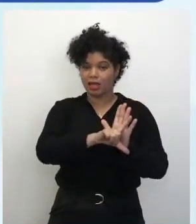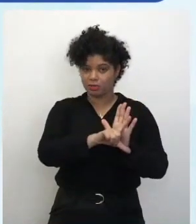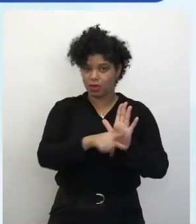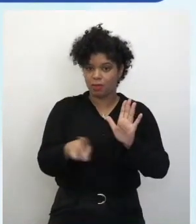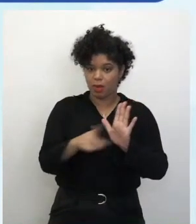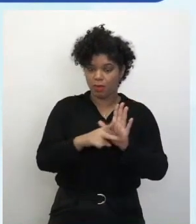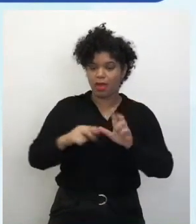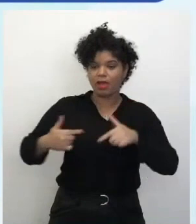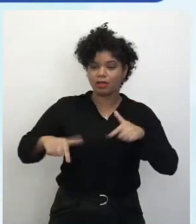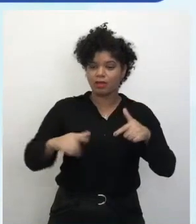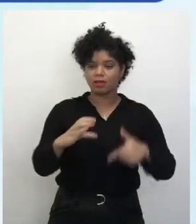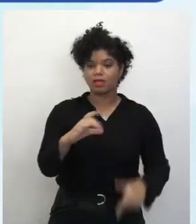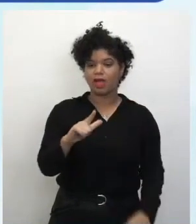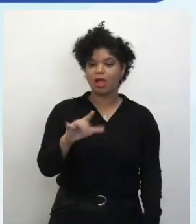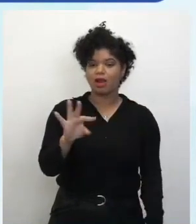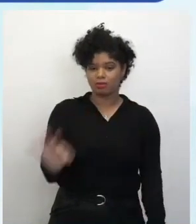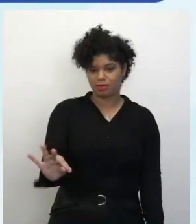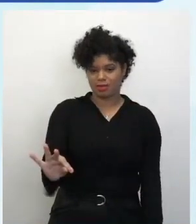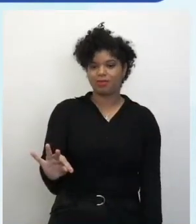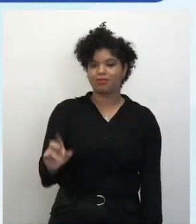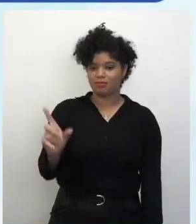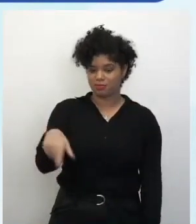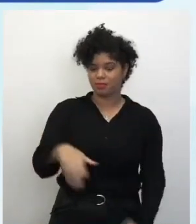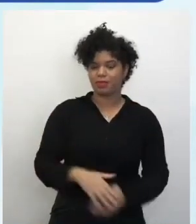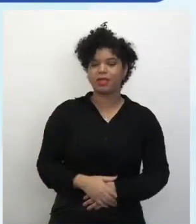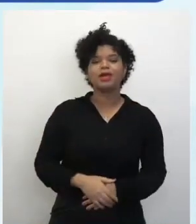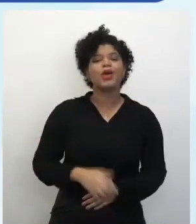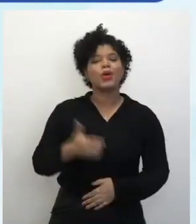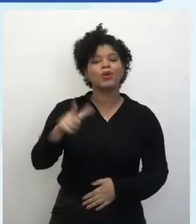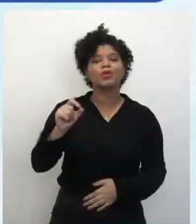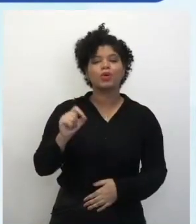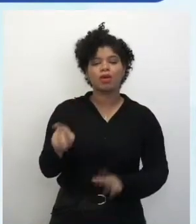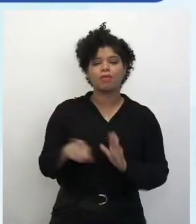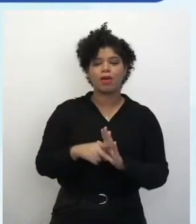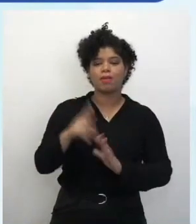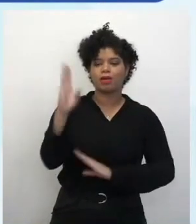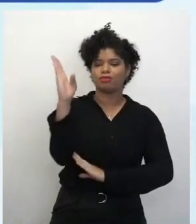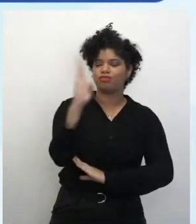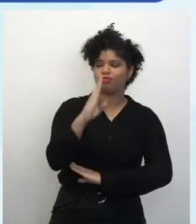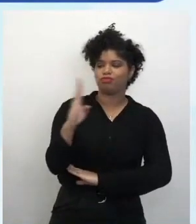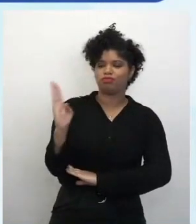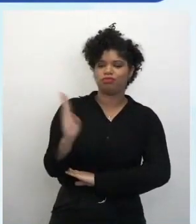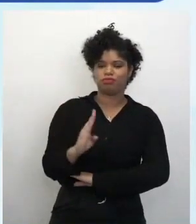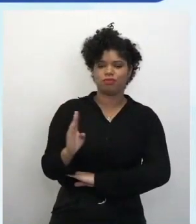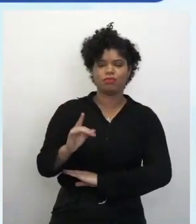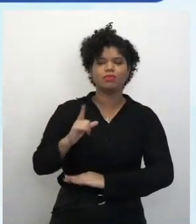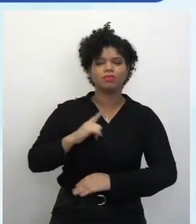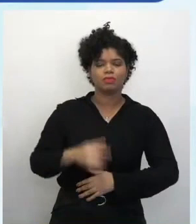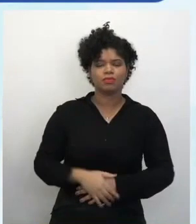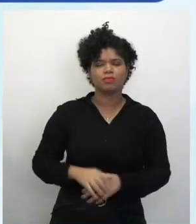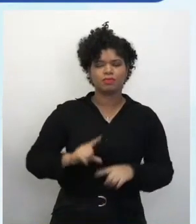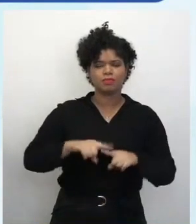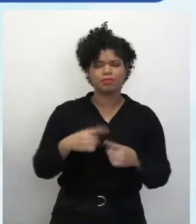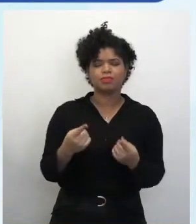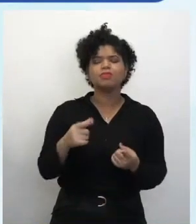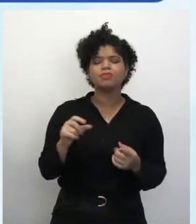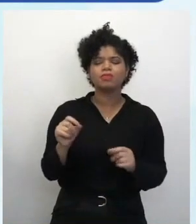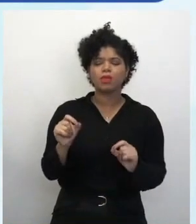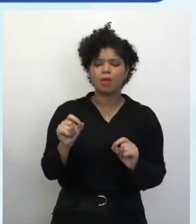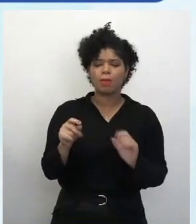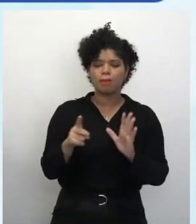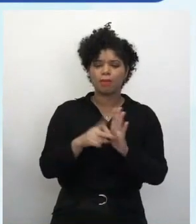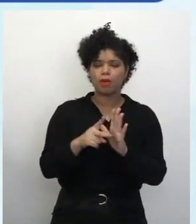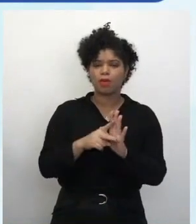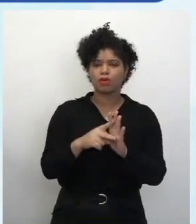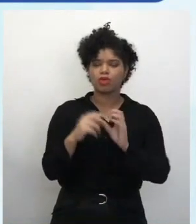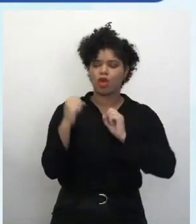a famosa CLP e por último nacionales e qual que é o conceito aqui é o